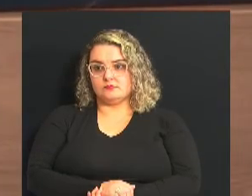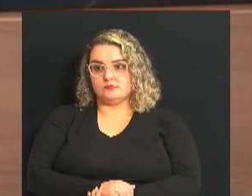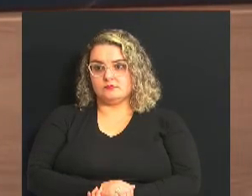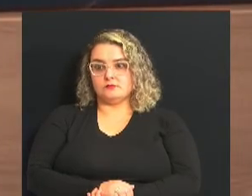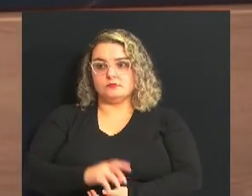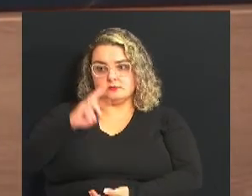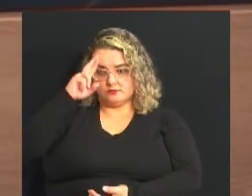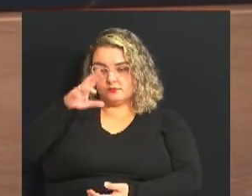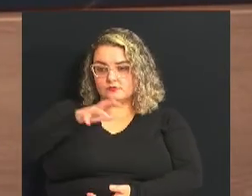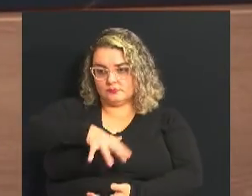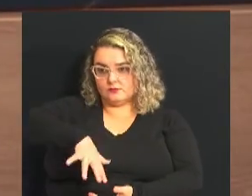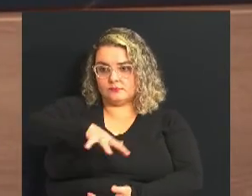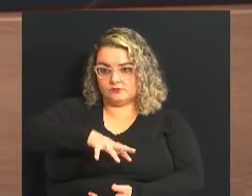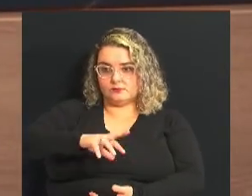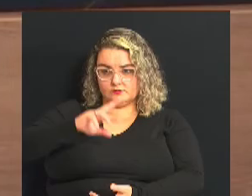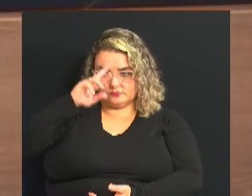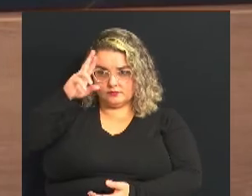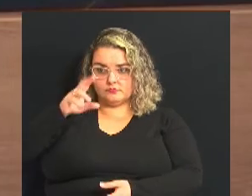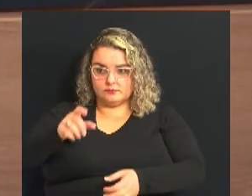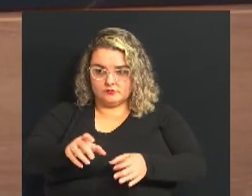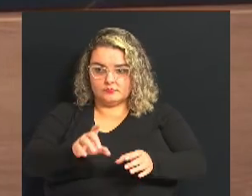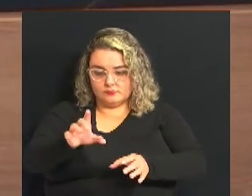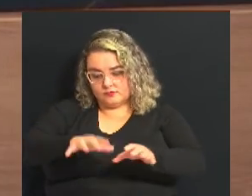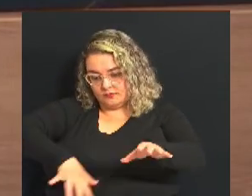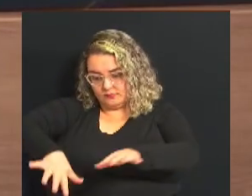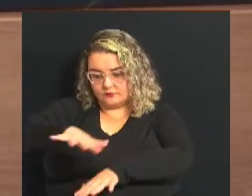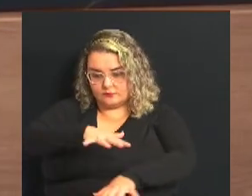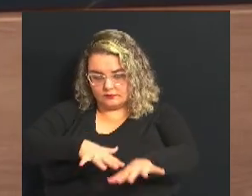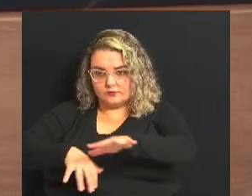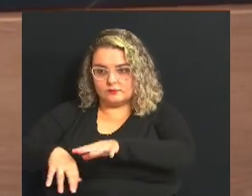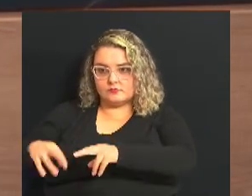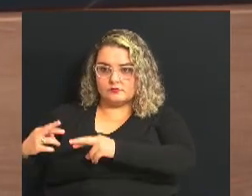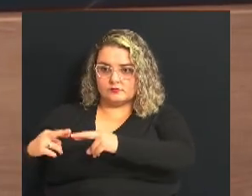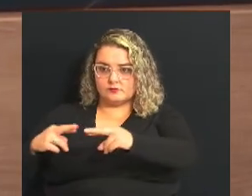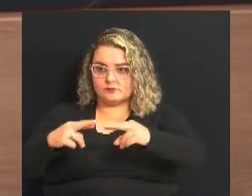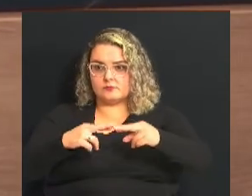lá e chefiava um departamento de redes, por sinal, tá?